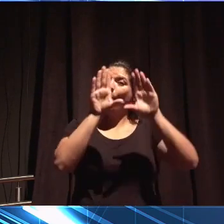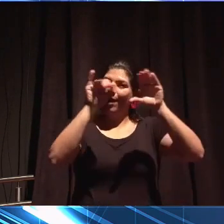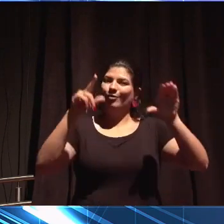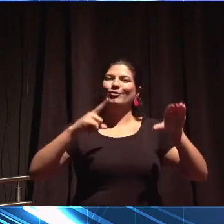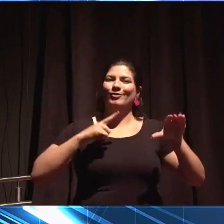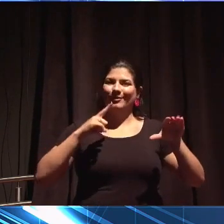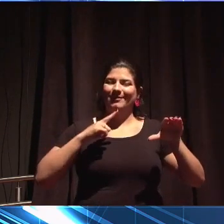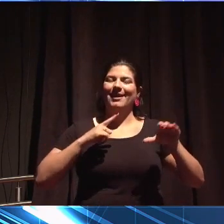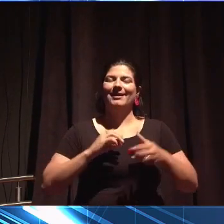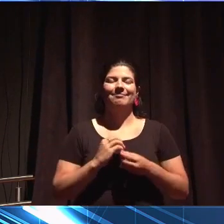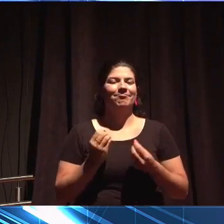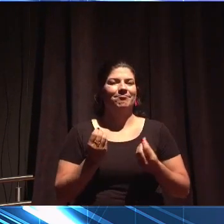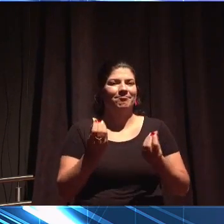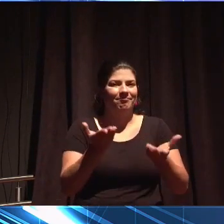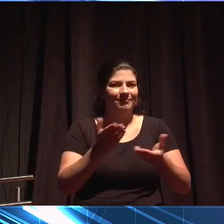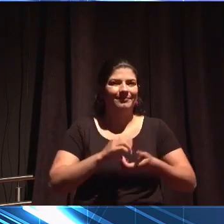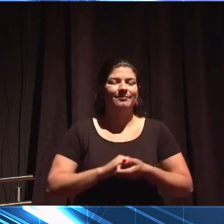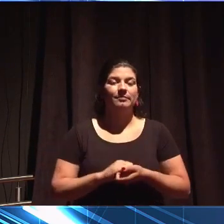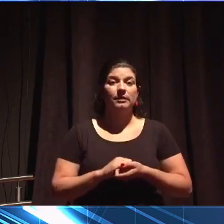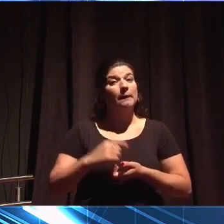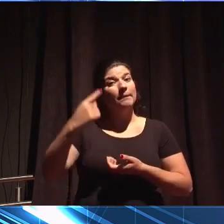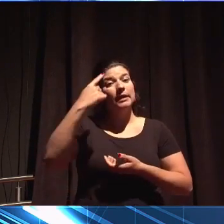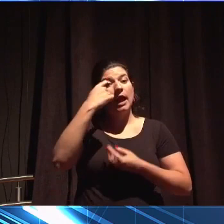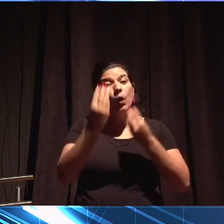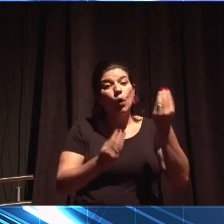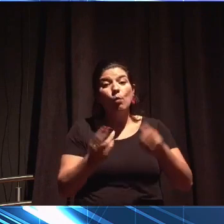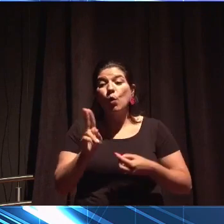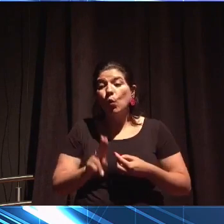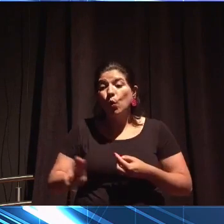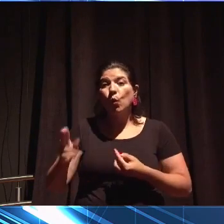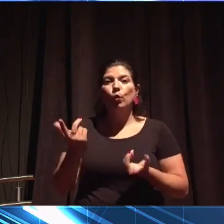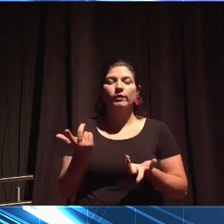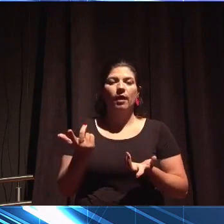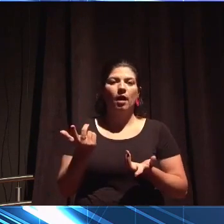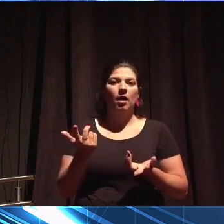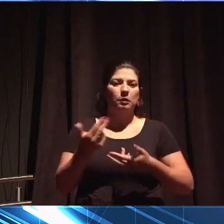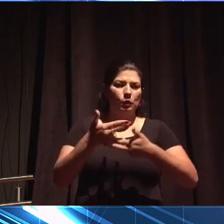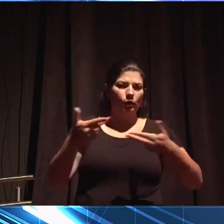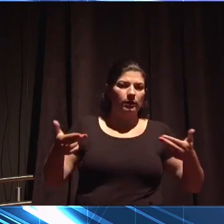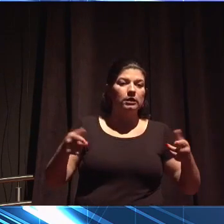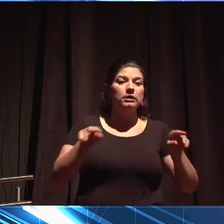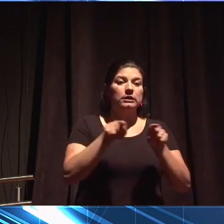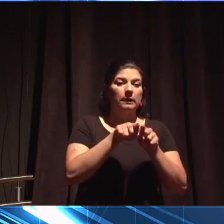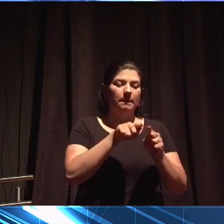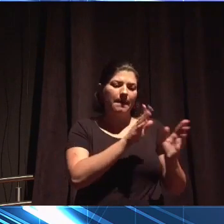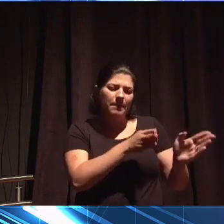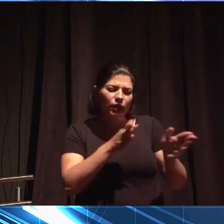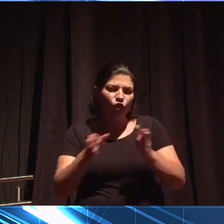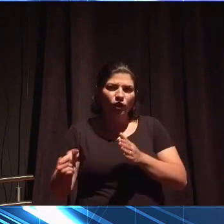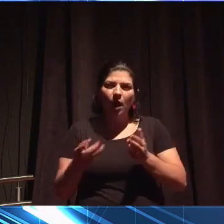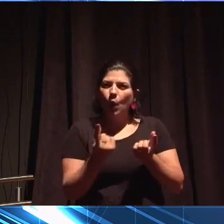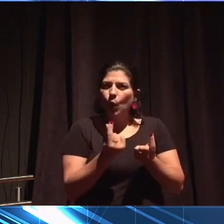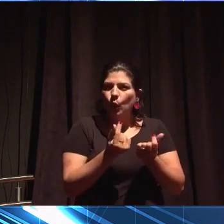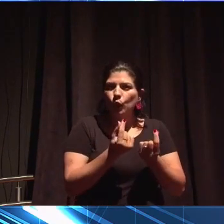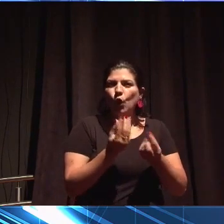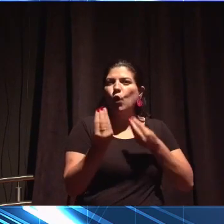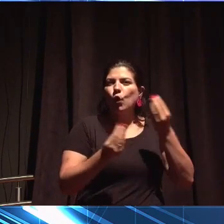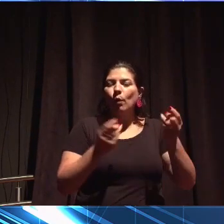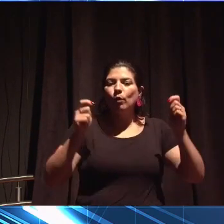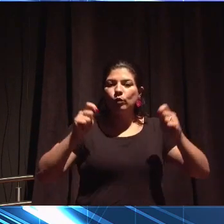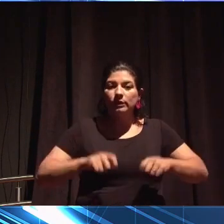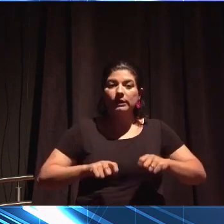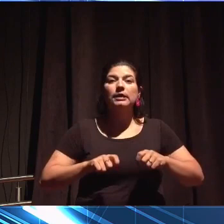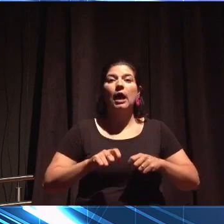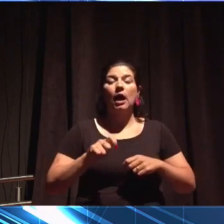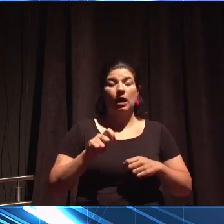oferece. Pensar na utilização desses recursos, Data Lifecycle, provisionamento de recursos, como fazer a utilização de logs,